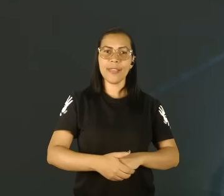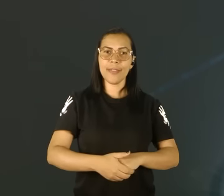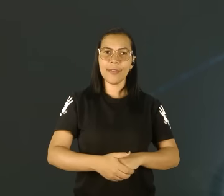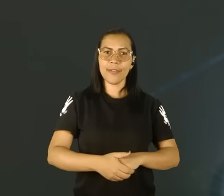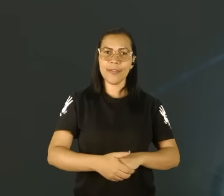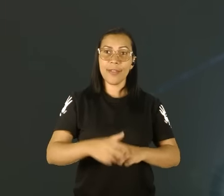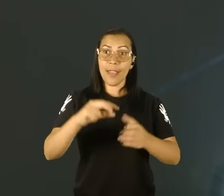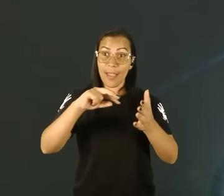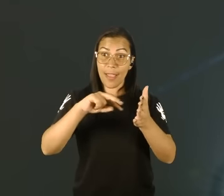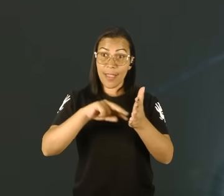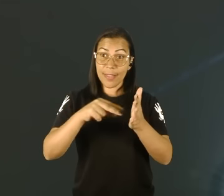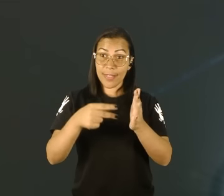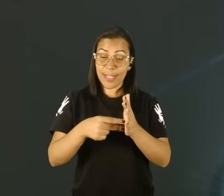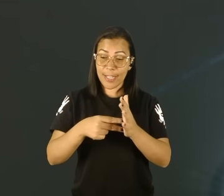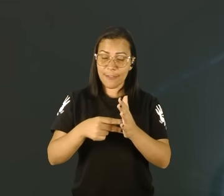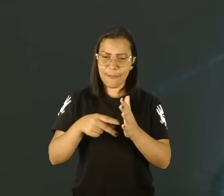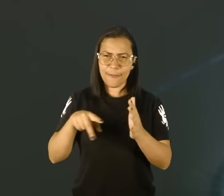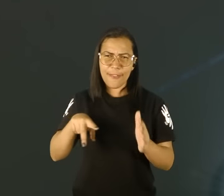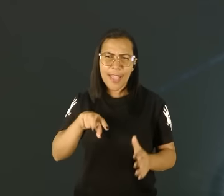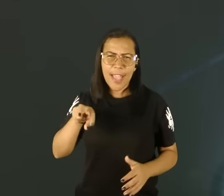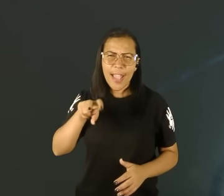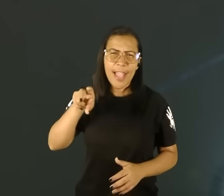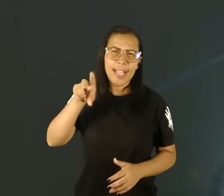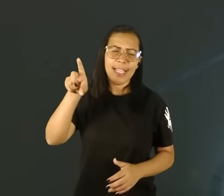a Jacó? Algumas coisas, fique comigo aqui.